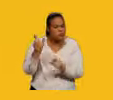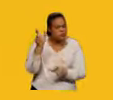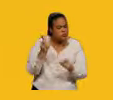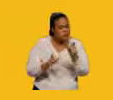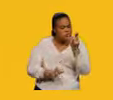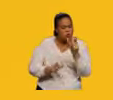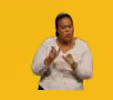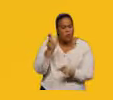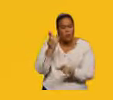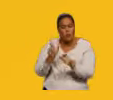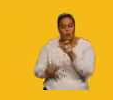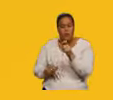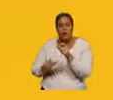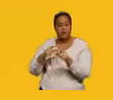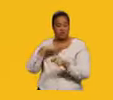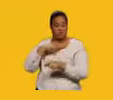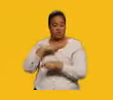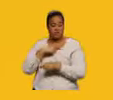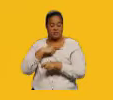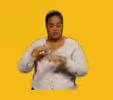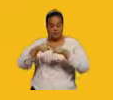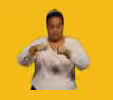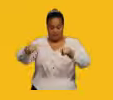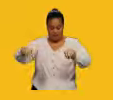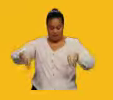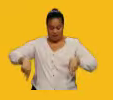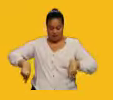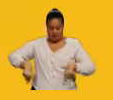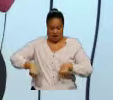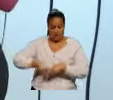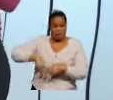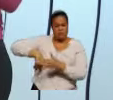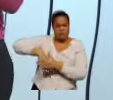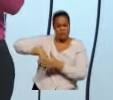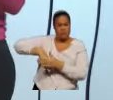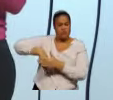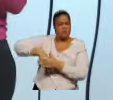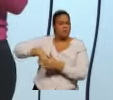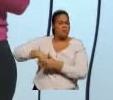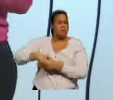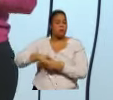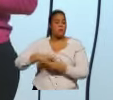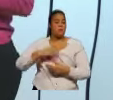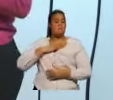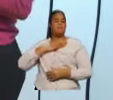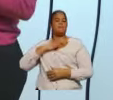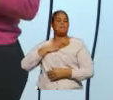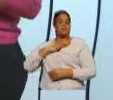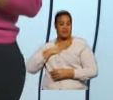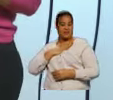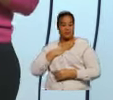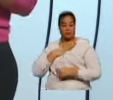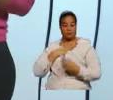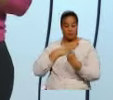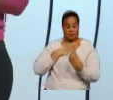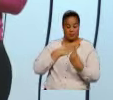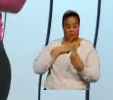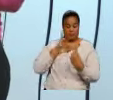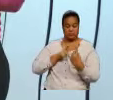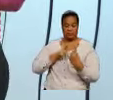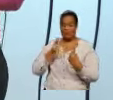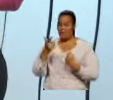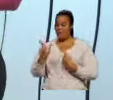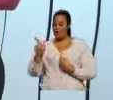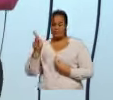igualitária ganharia três campos de futebol para serem seus então aqui é só uma brincadeira